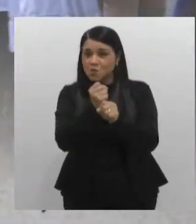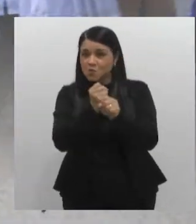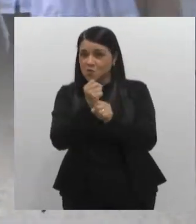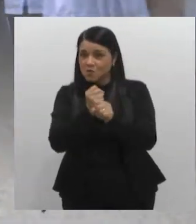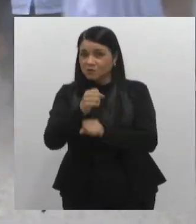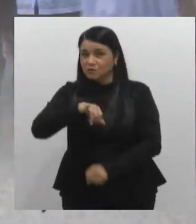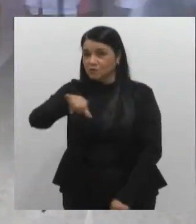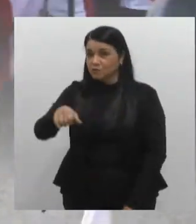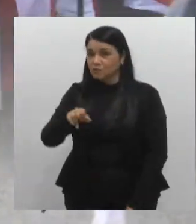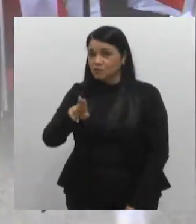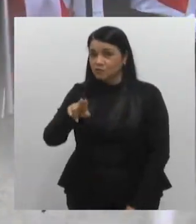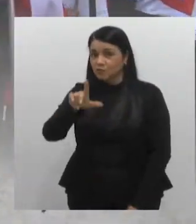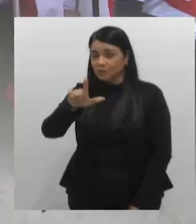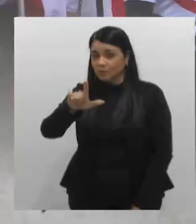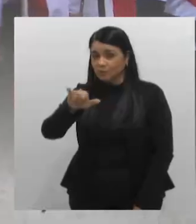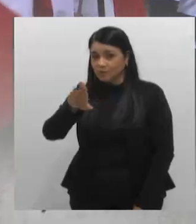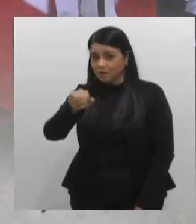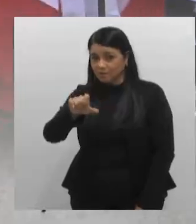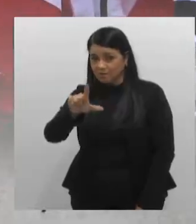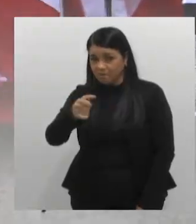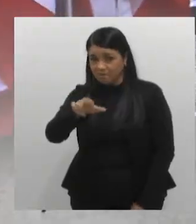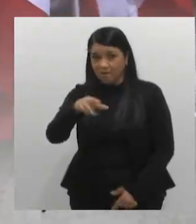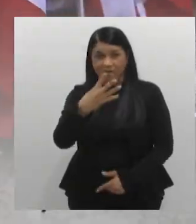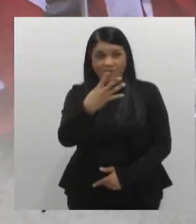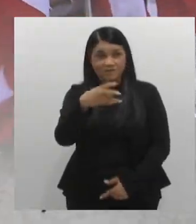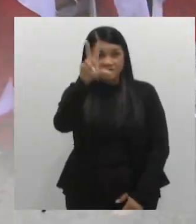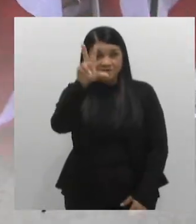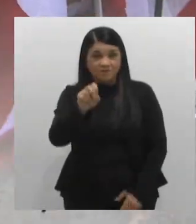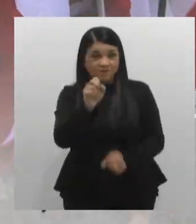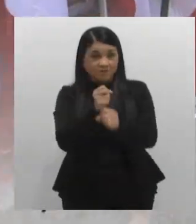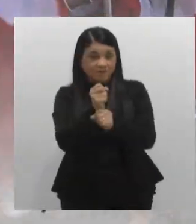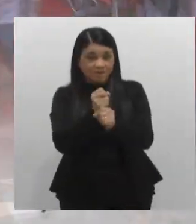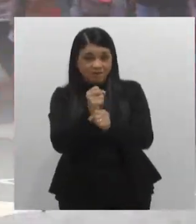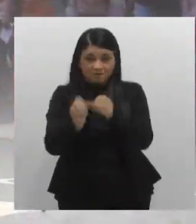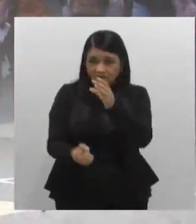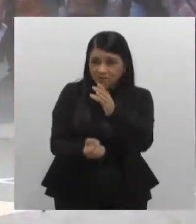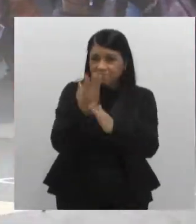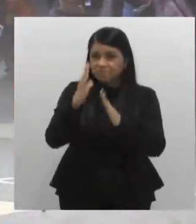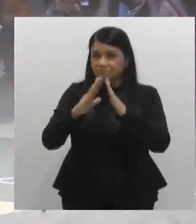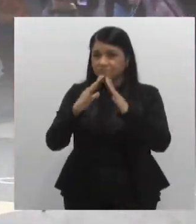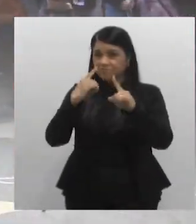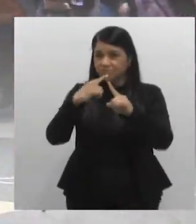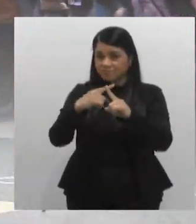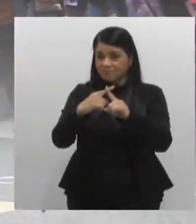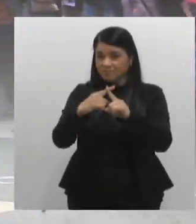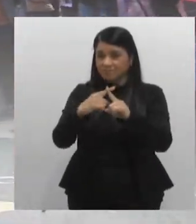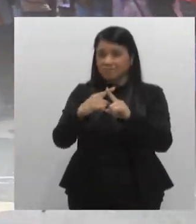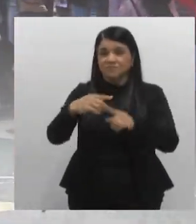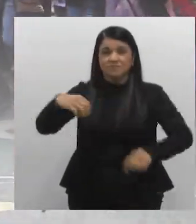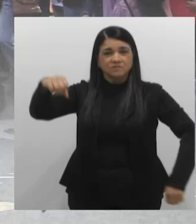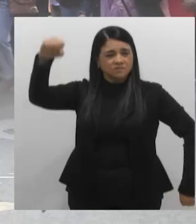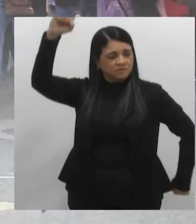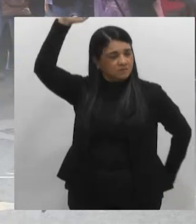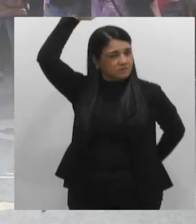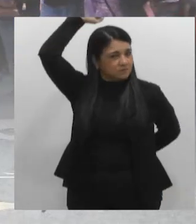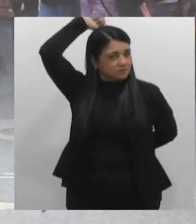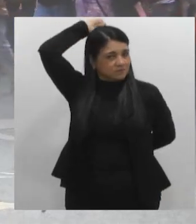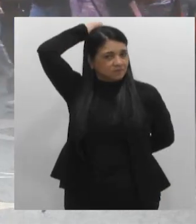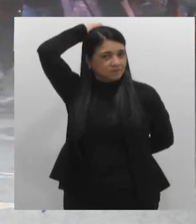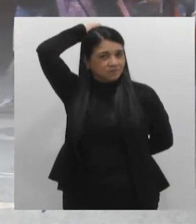jubilar arquidiocesano, marcado pelos 450 anos de criação da Igreja Particular de São Sebastião do Rio de